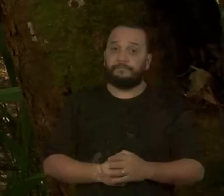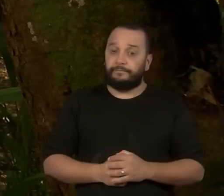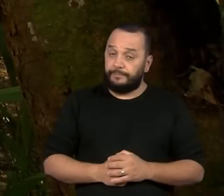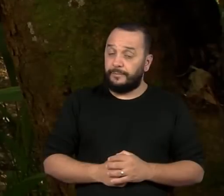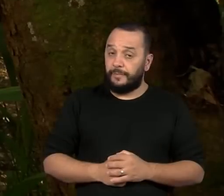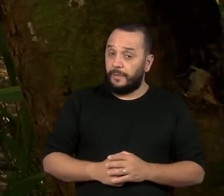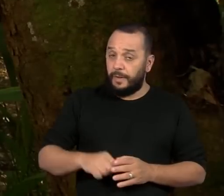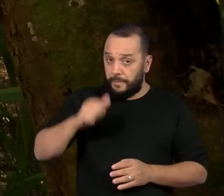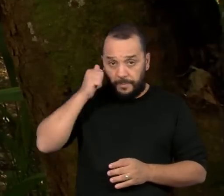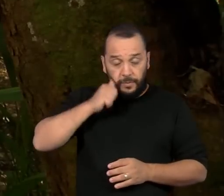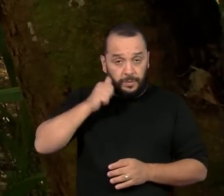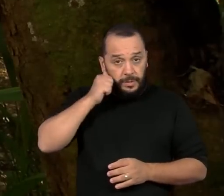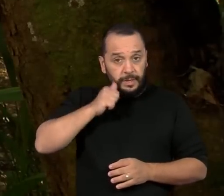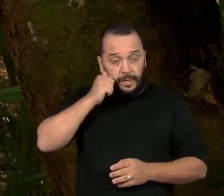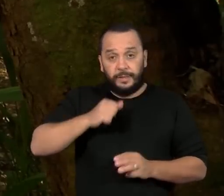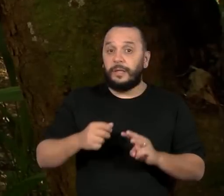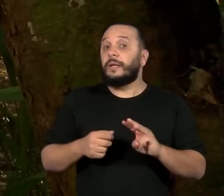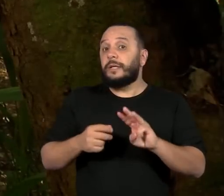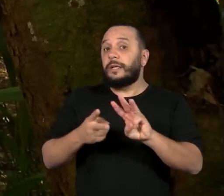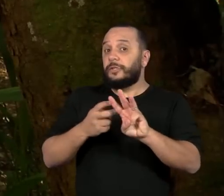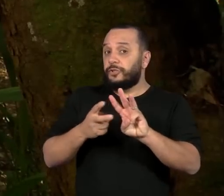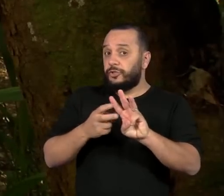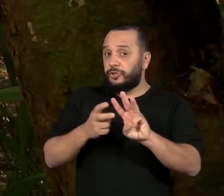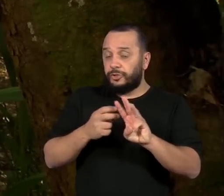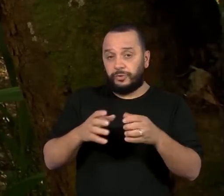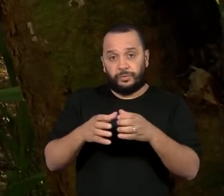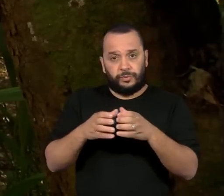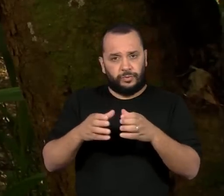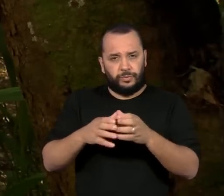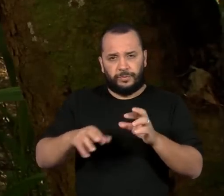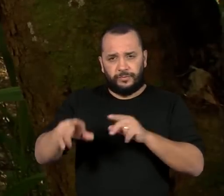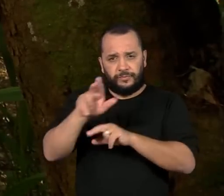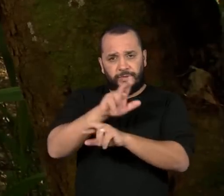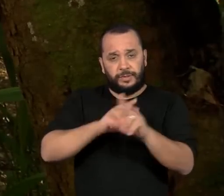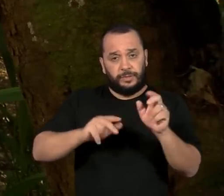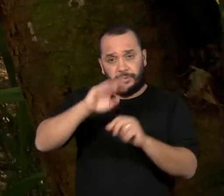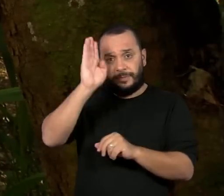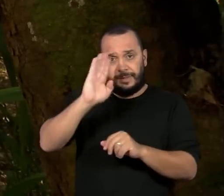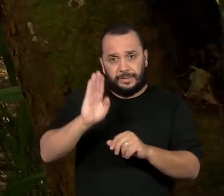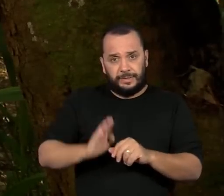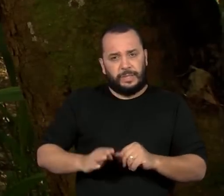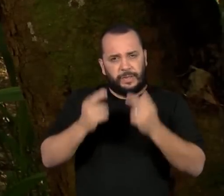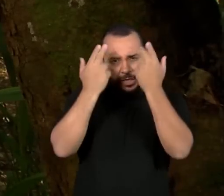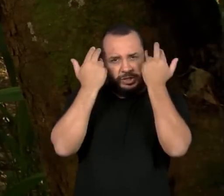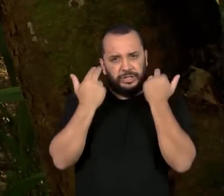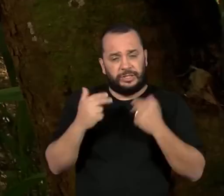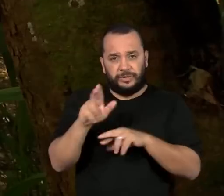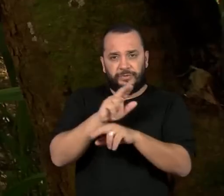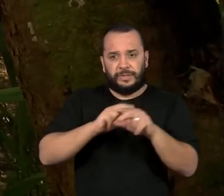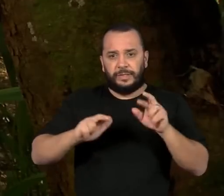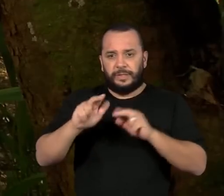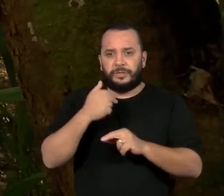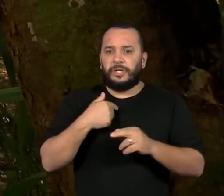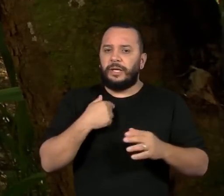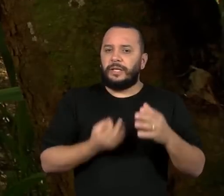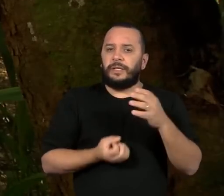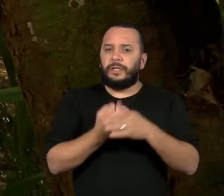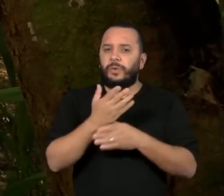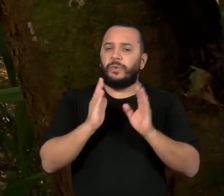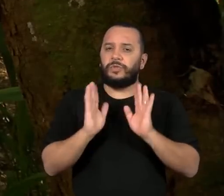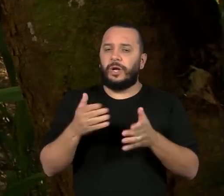Mulheres indígenas de diferentes etnias, biomas e regiões do país criaram a Catahirini, uma rede